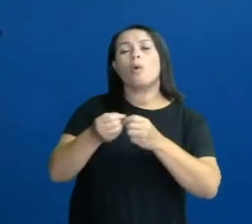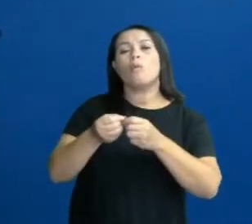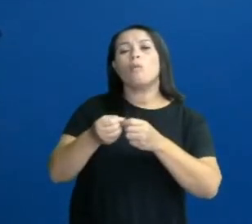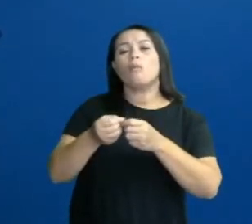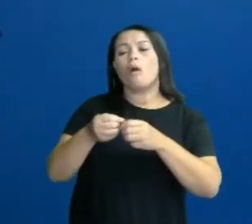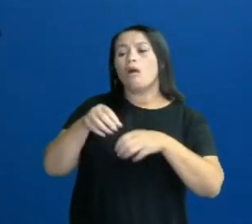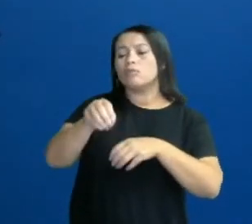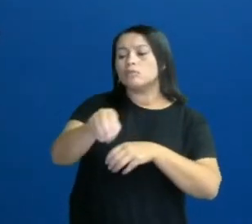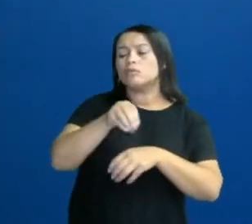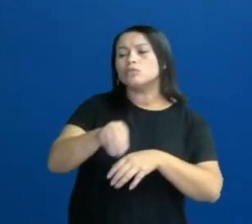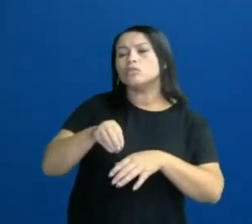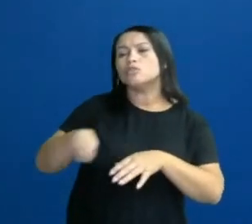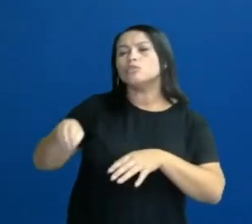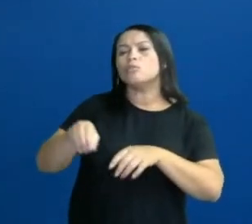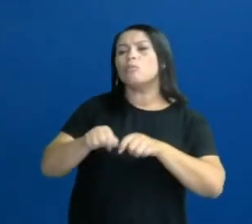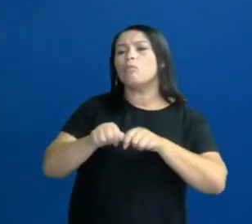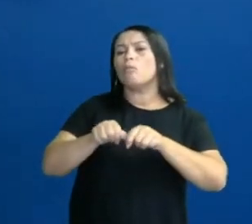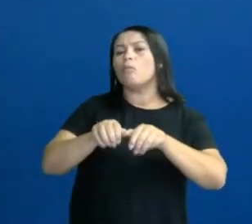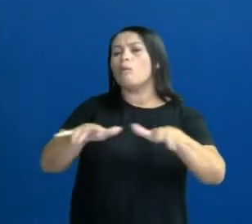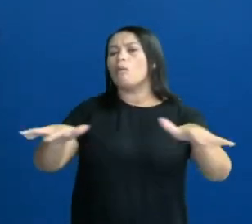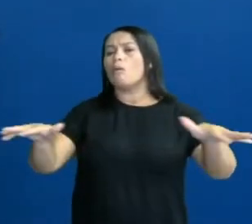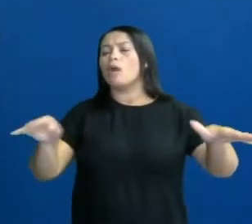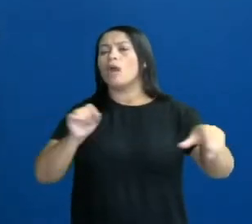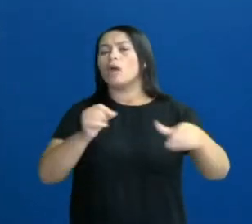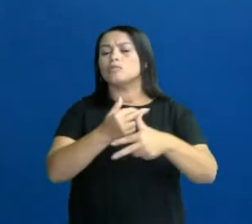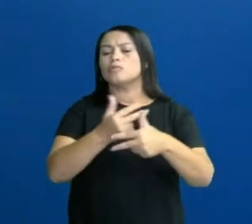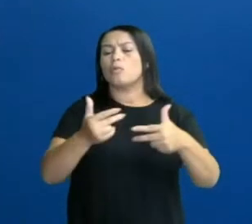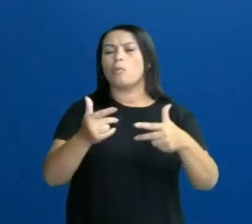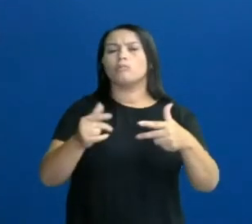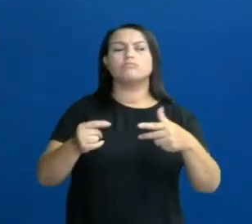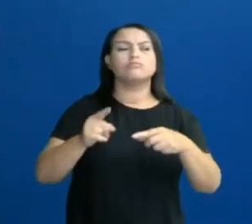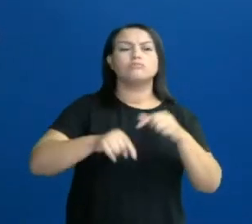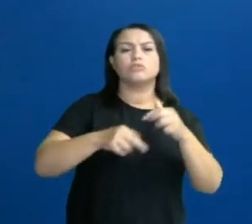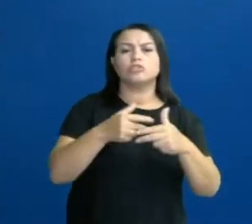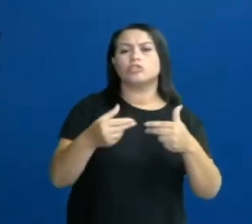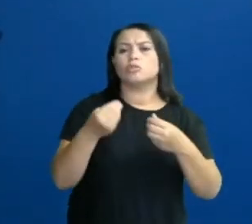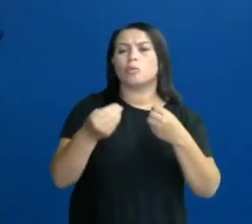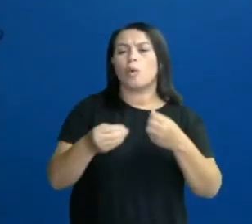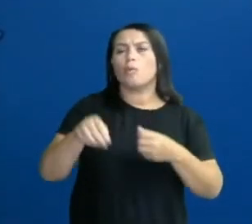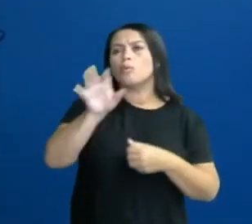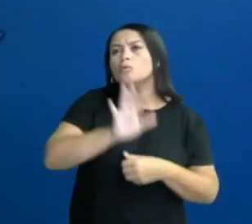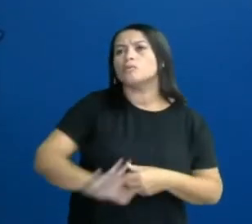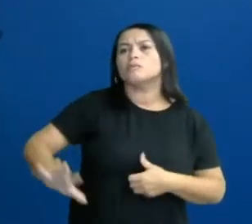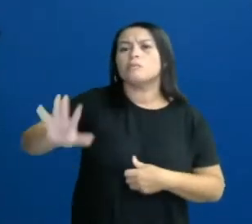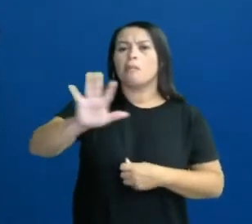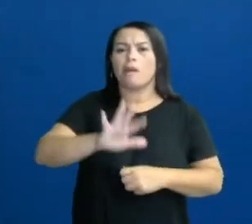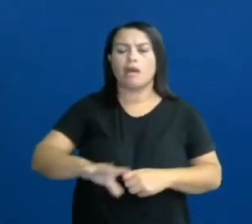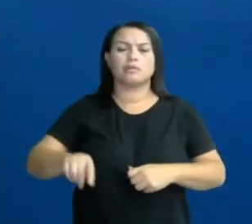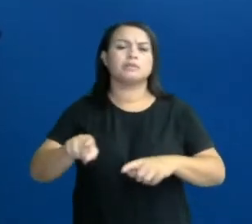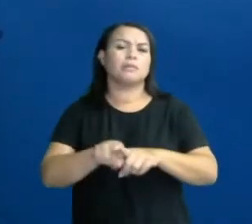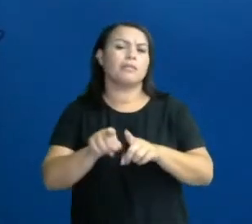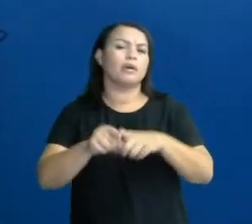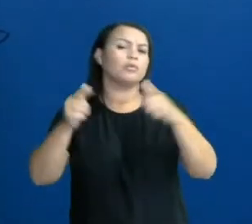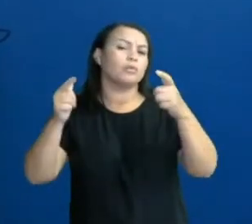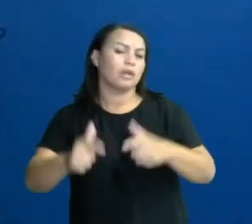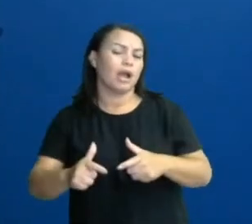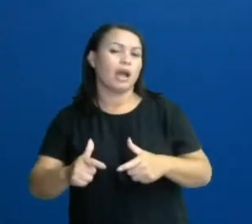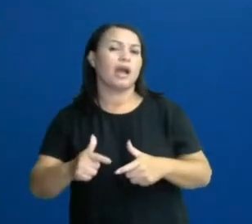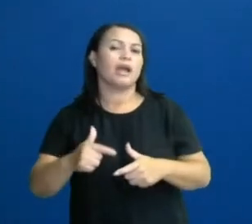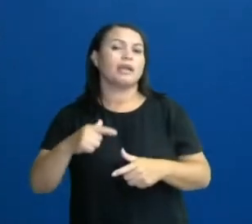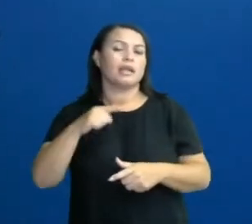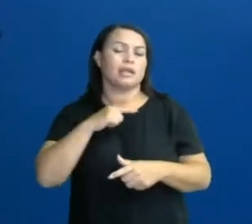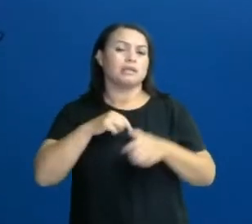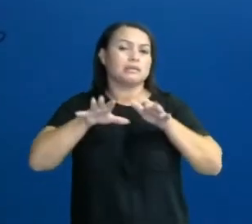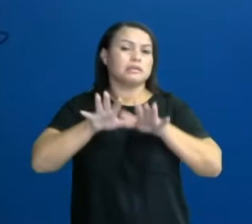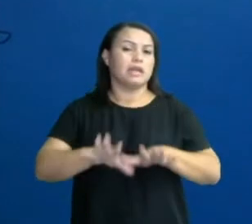dos objetos na superfície, né, como é que eles estão distribuídos no espaço, né, os lugares que eles ocupam, por que ele está aqui e não